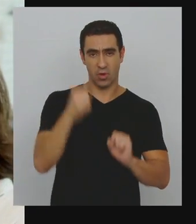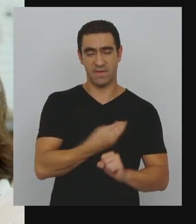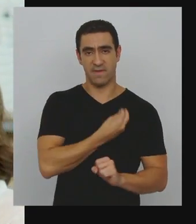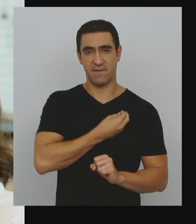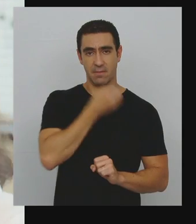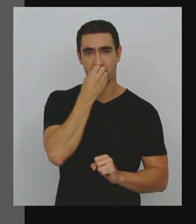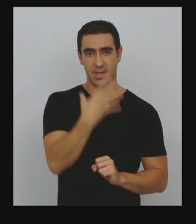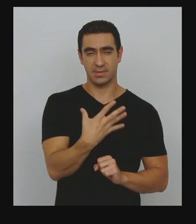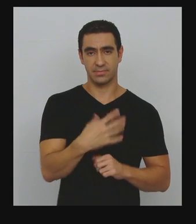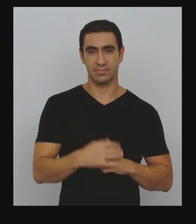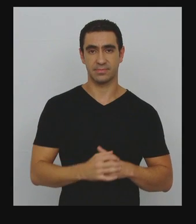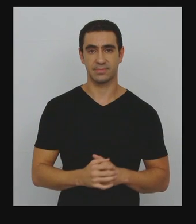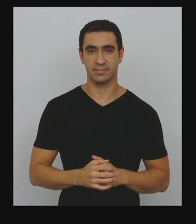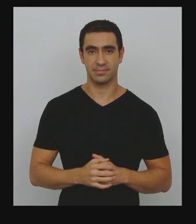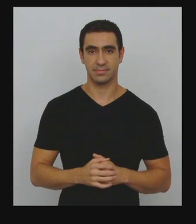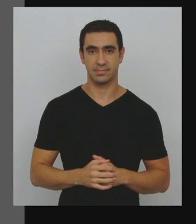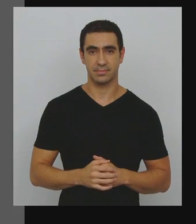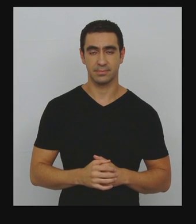mundo possa viver bem.